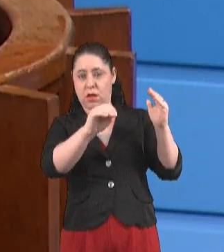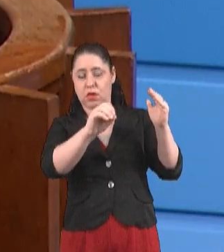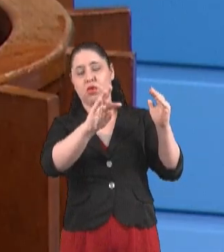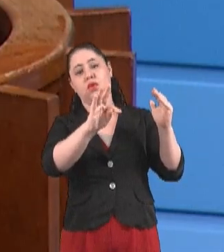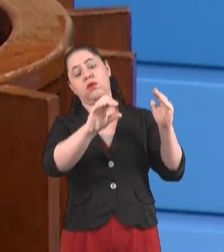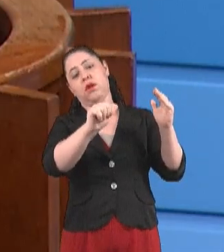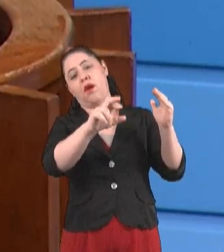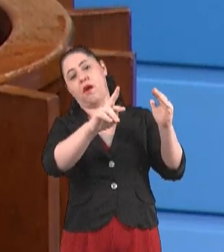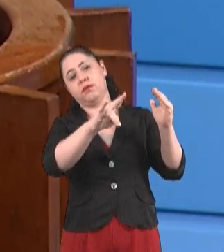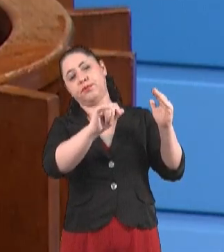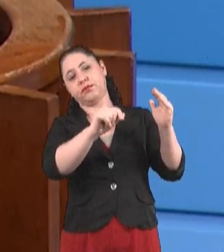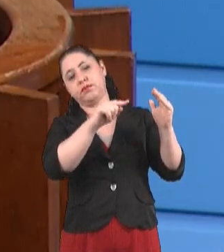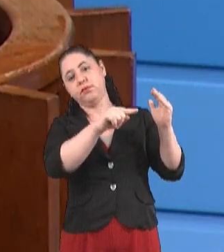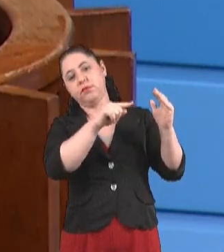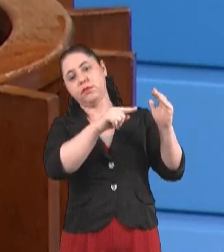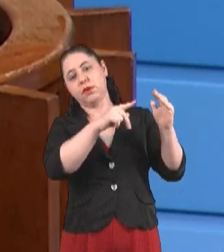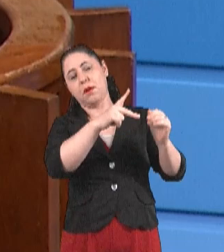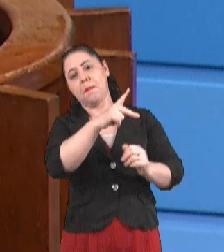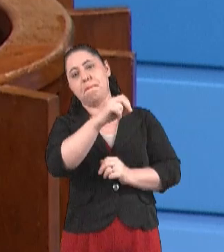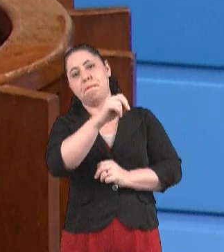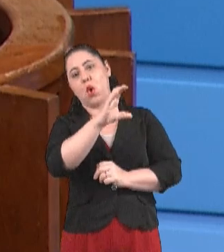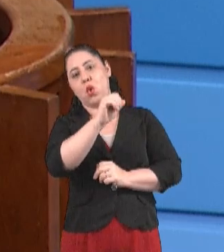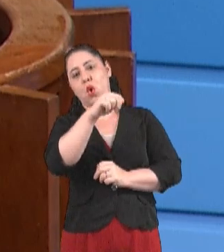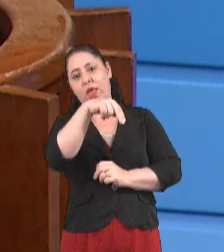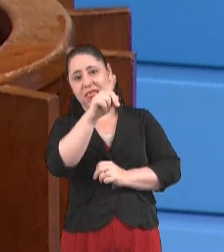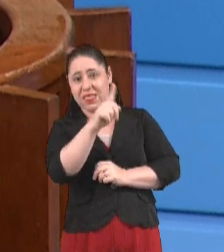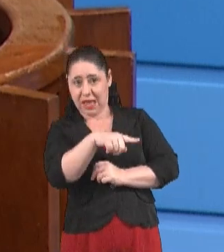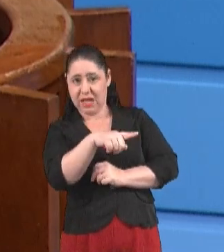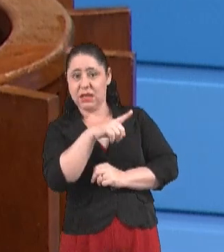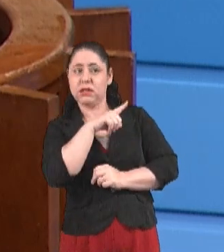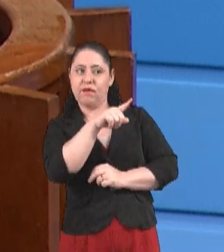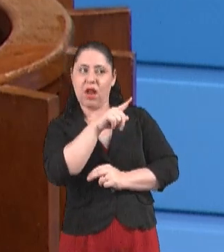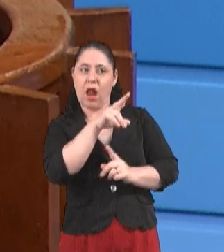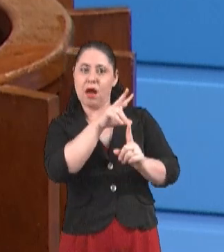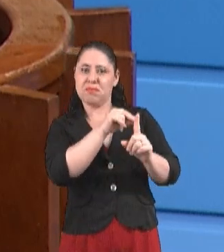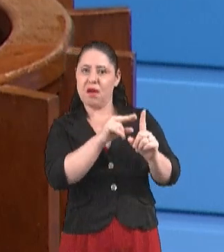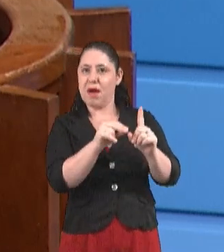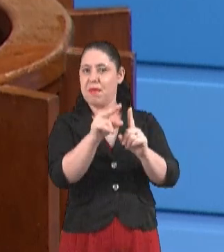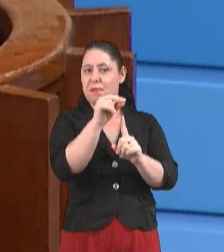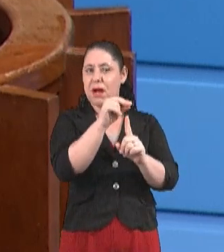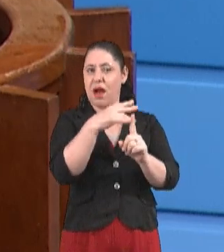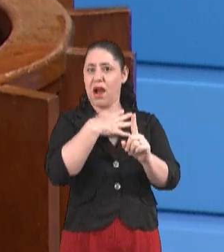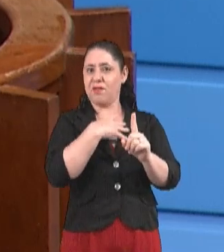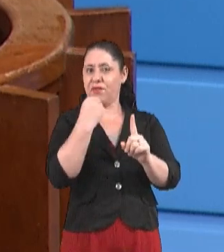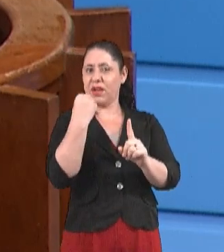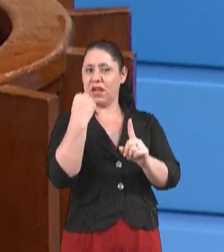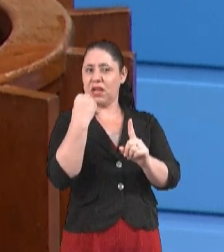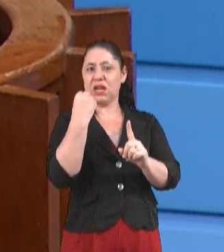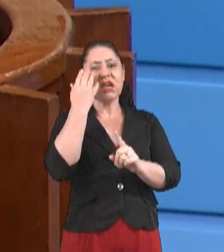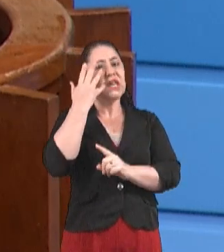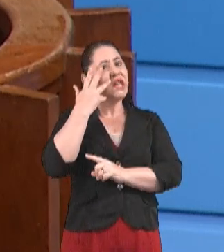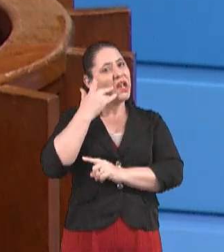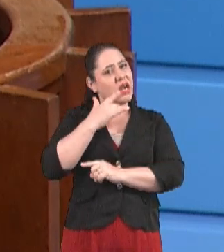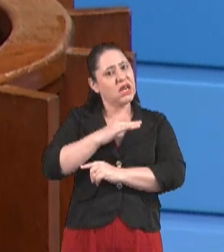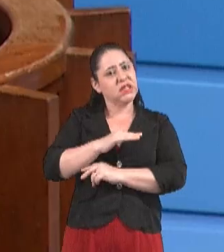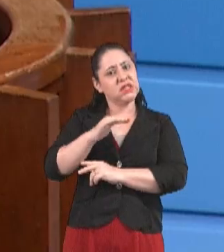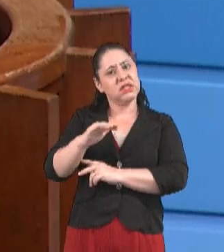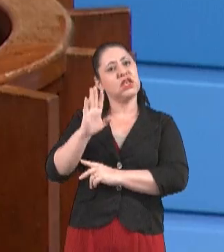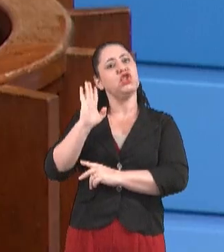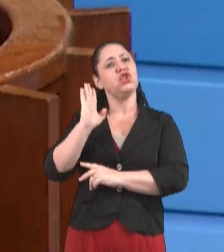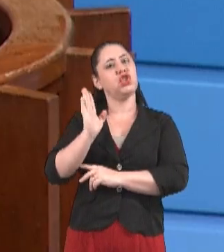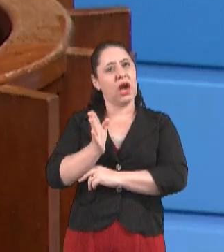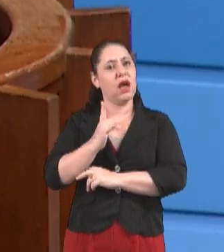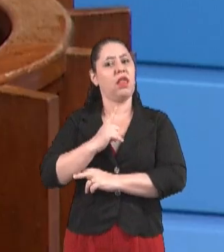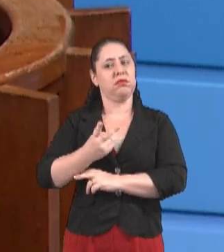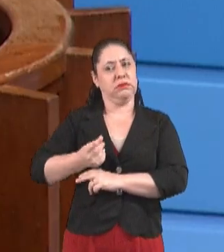Rodrigues dos Santos, vulgo Poconé, estaria abusando de suas filhas, crianças, há algum